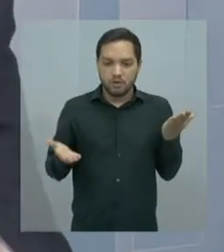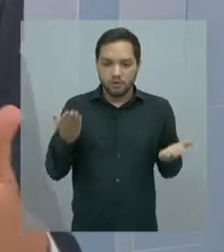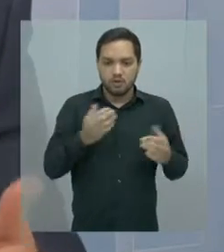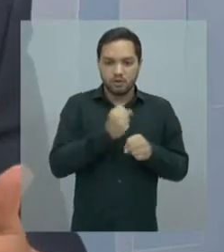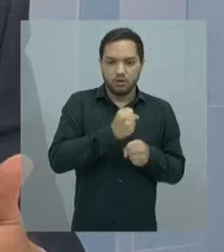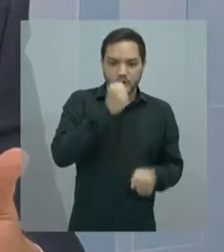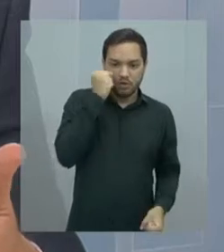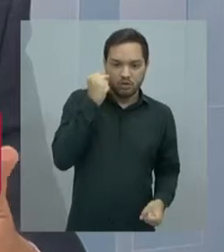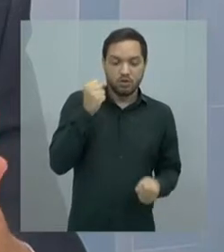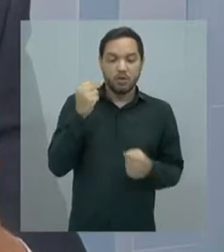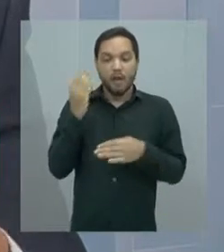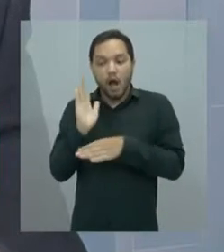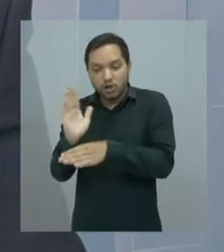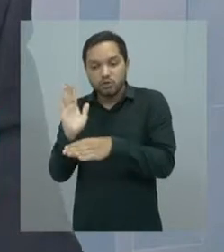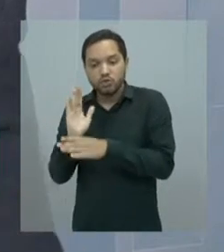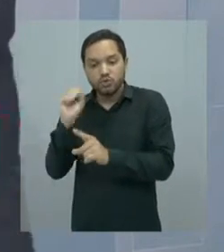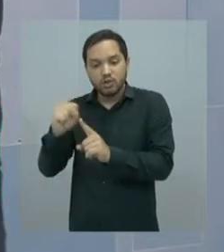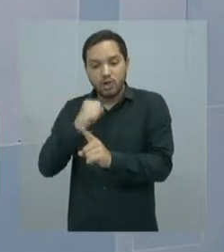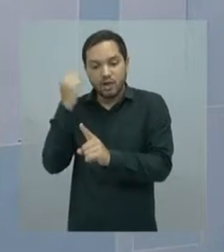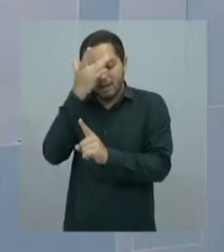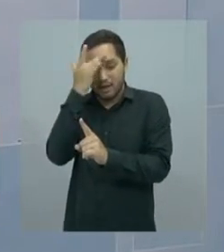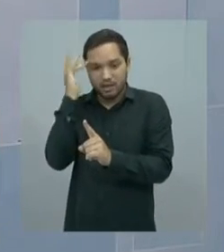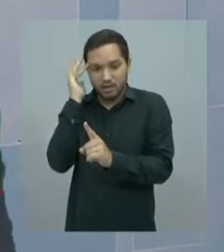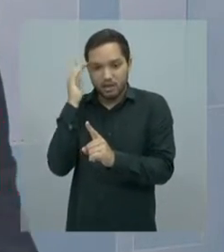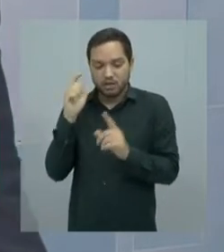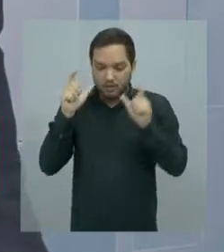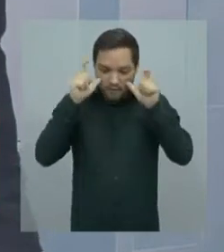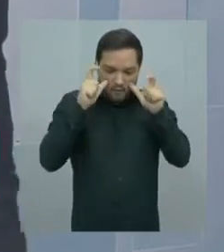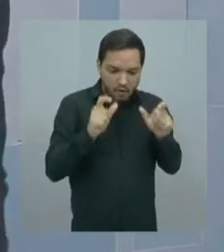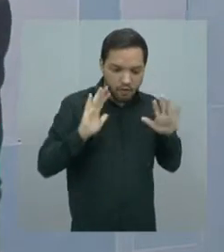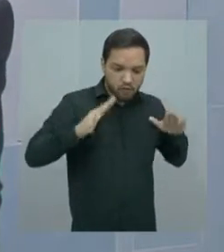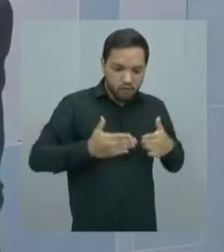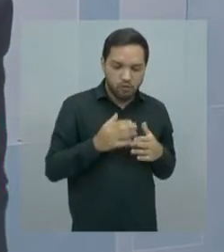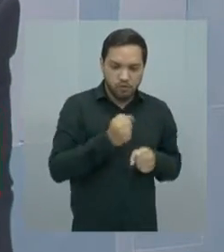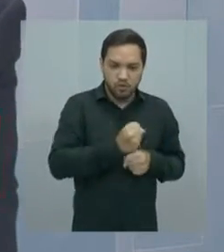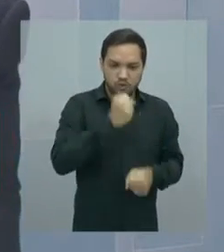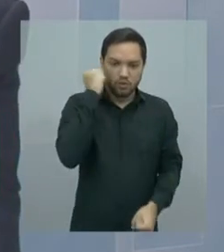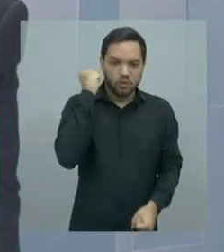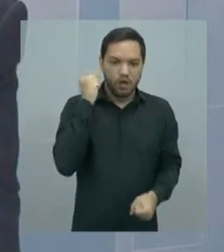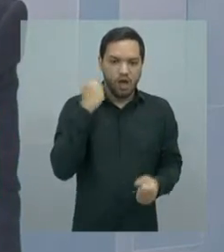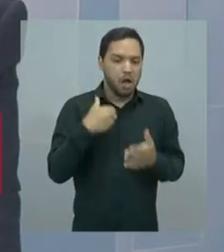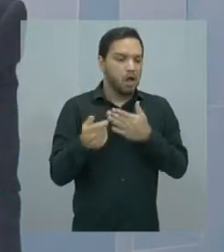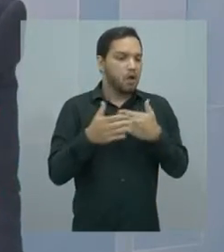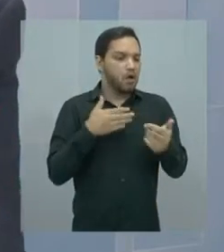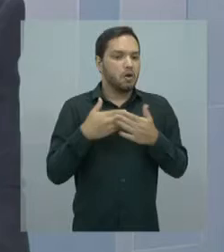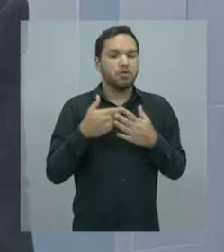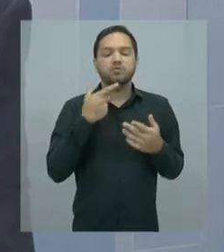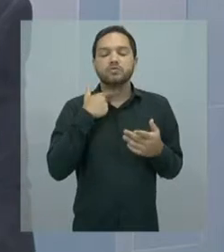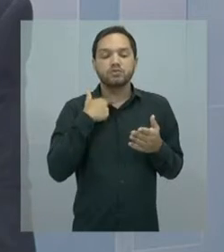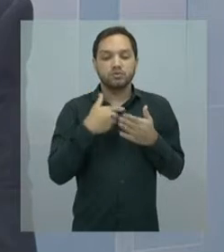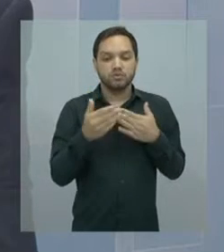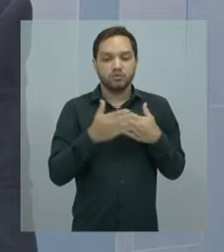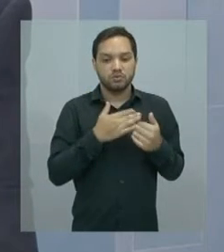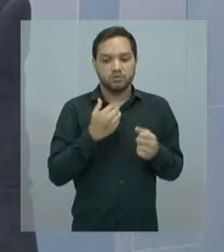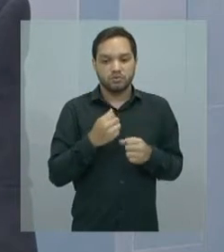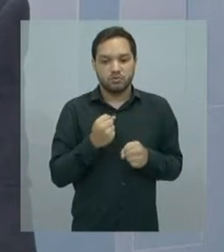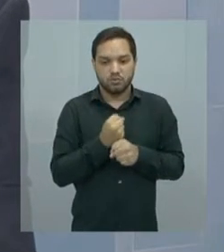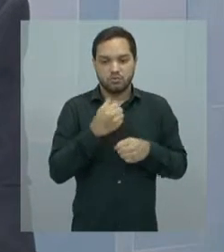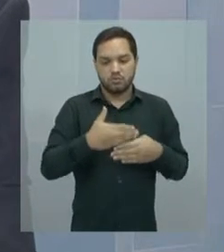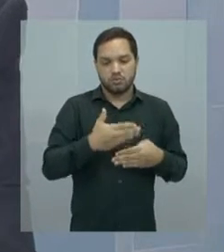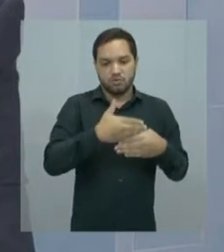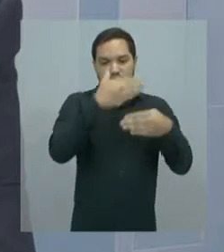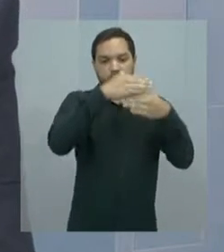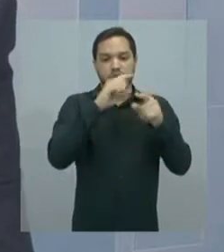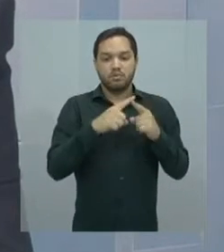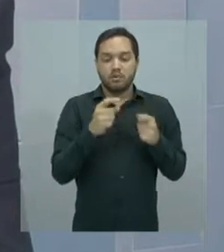o que é benefício social. Se você deixar só com lucro, ele vai fazer a barragem do jeito que ele quiser. Mas se tiver o Estado para dizer assim,